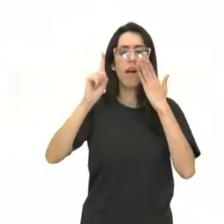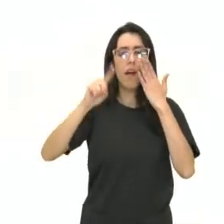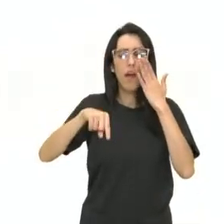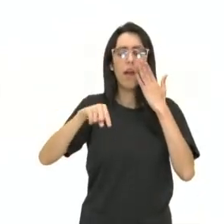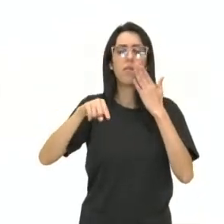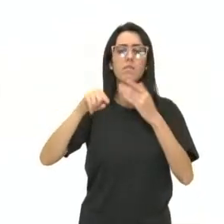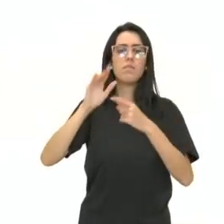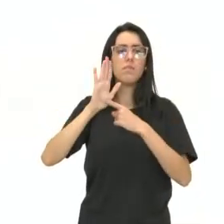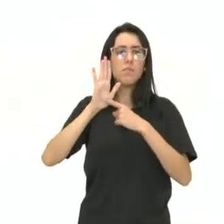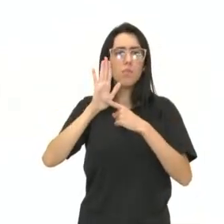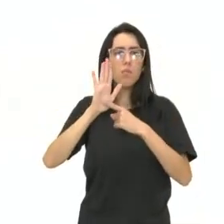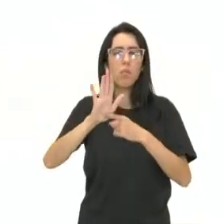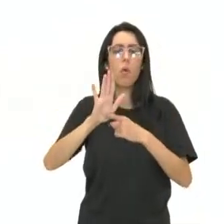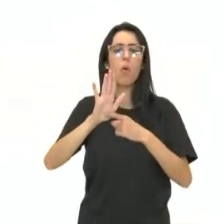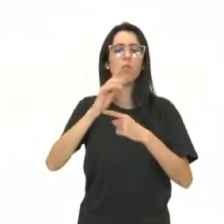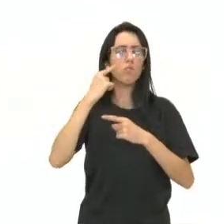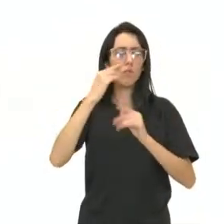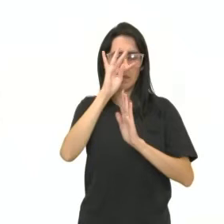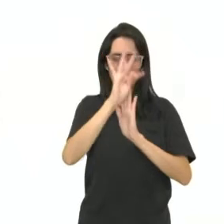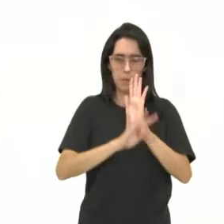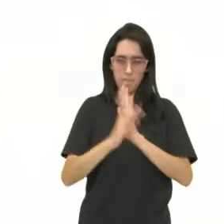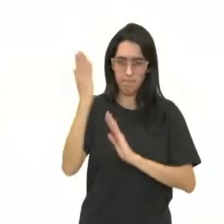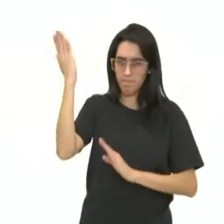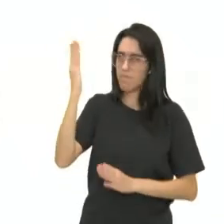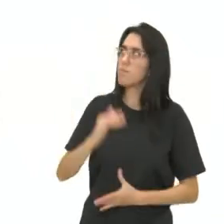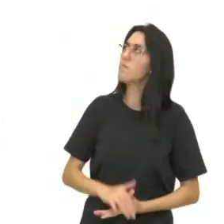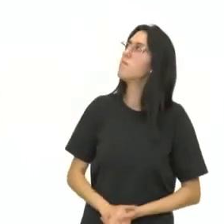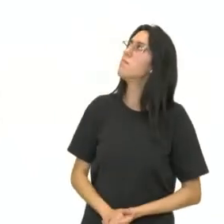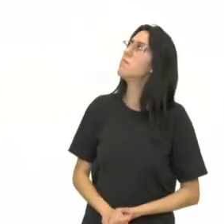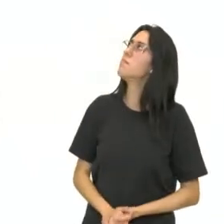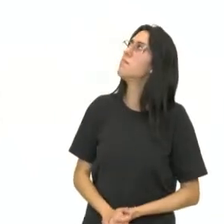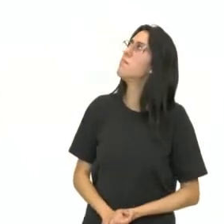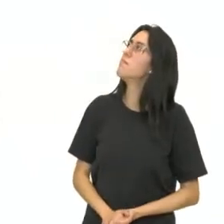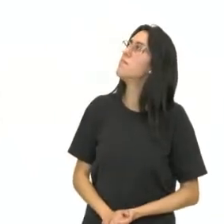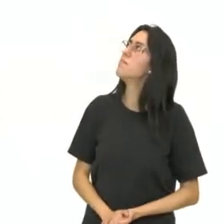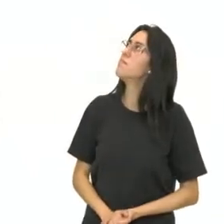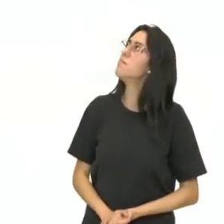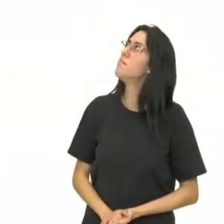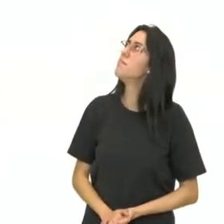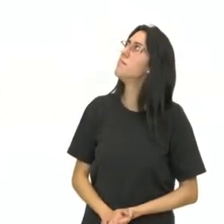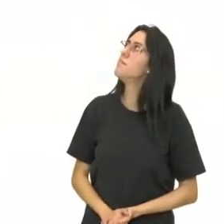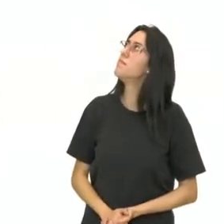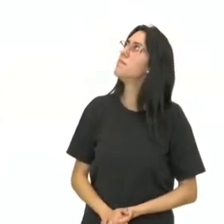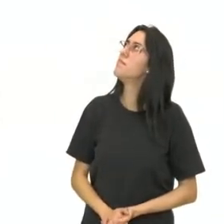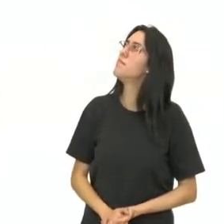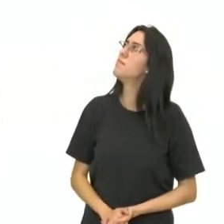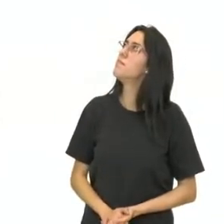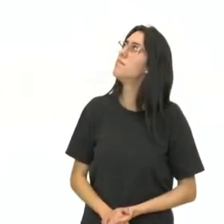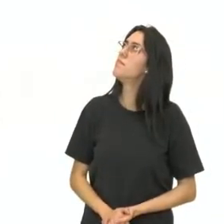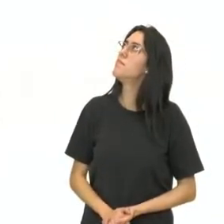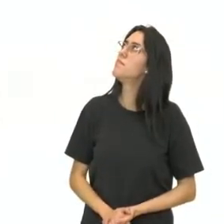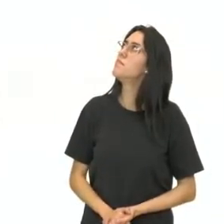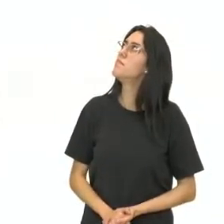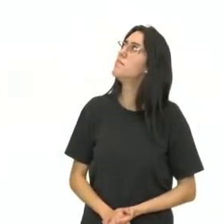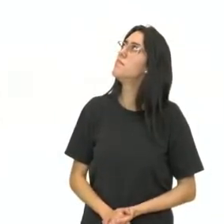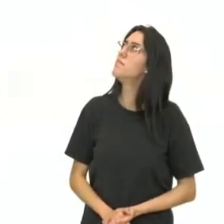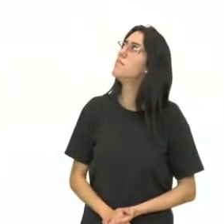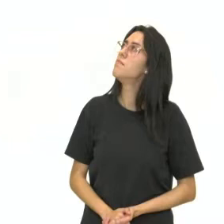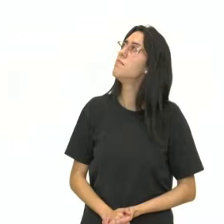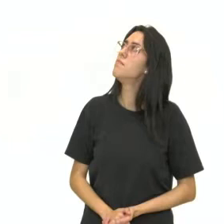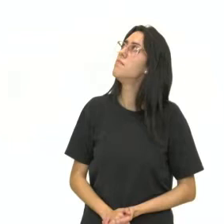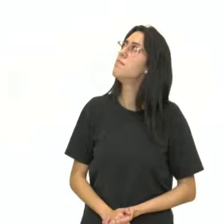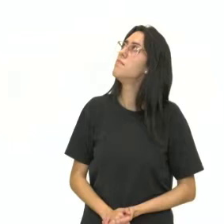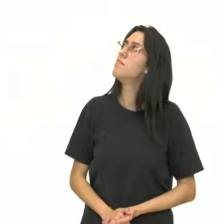cambios voluntários ou involuntários. Aspecto físico, de carácter, profissão, ideologia, estado de